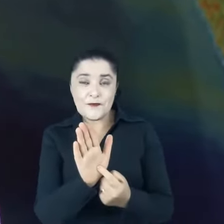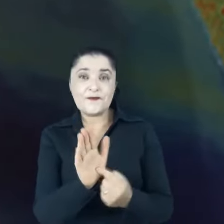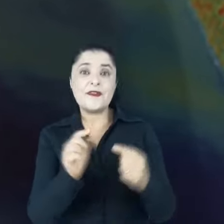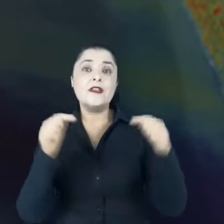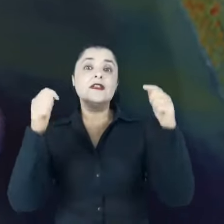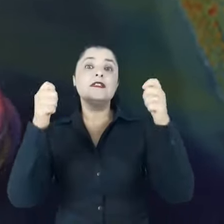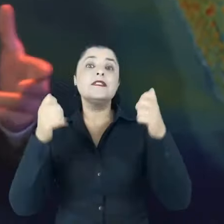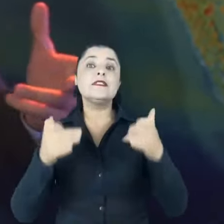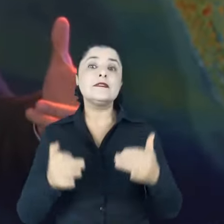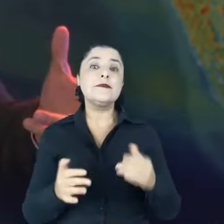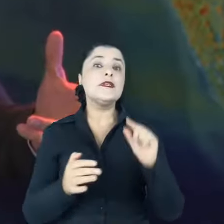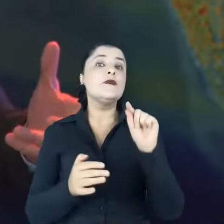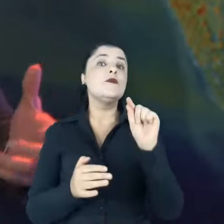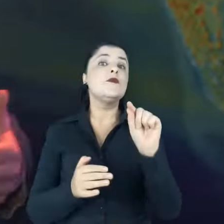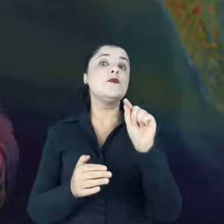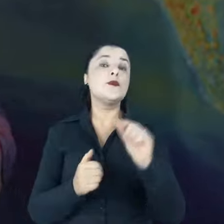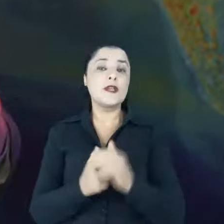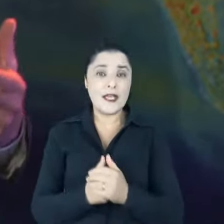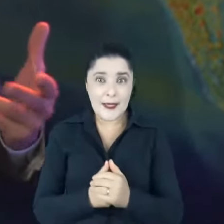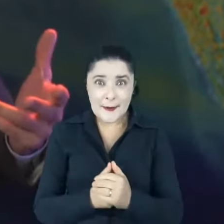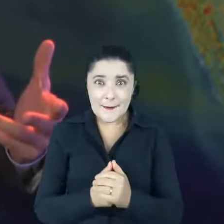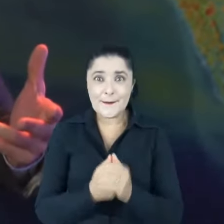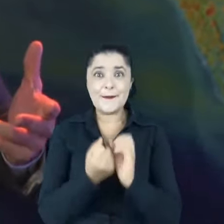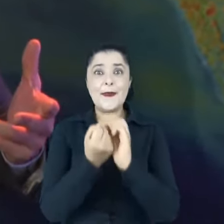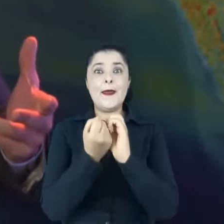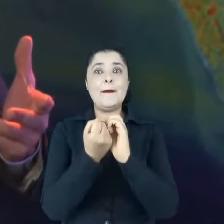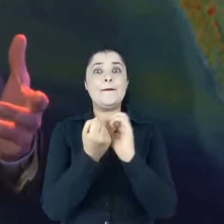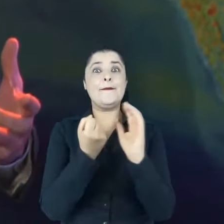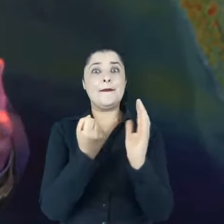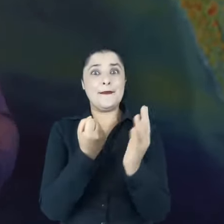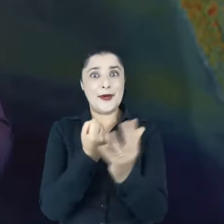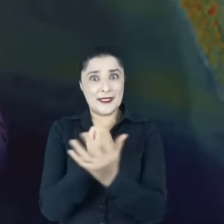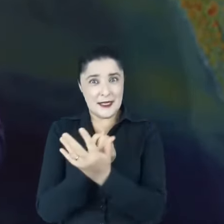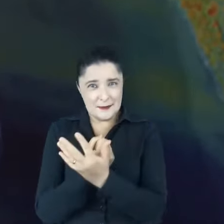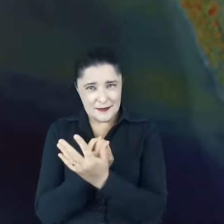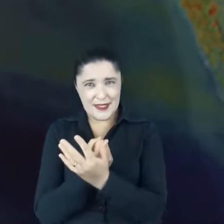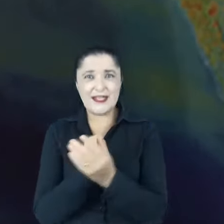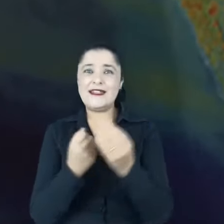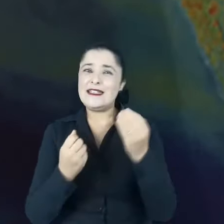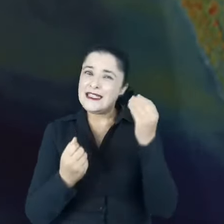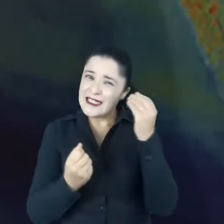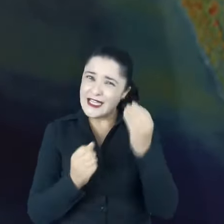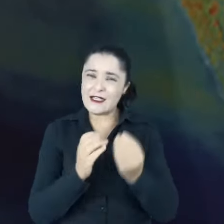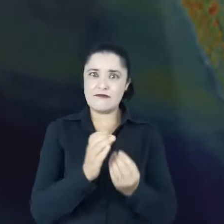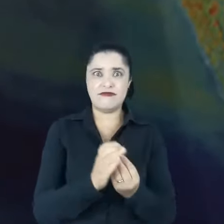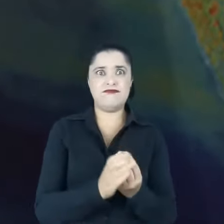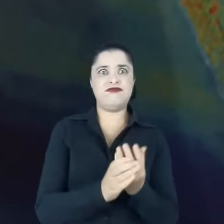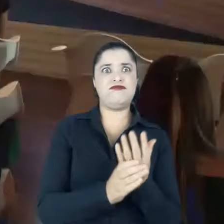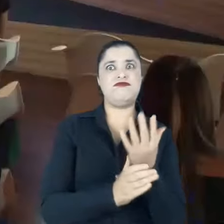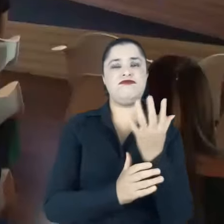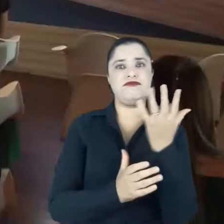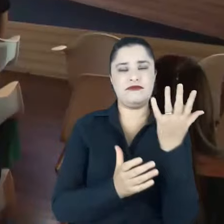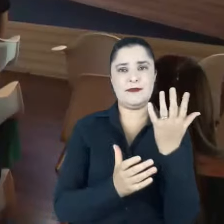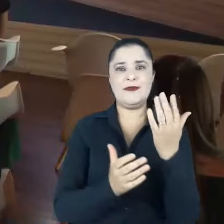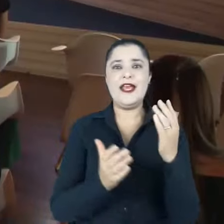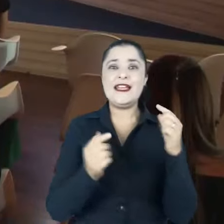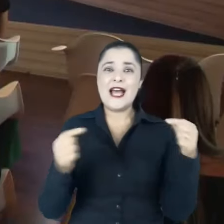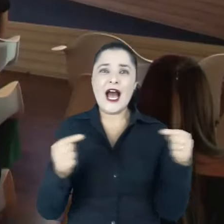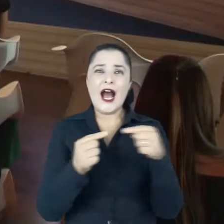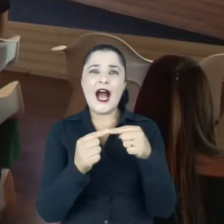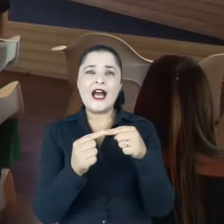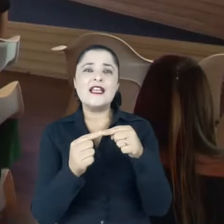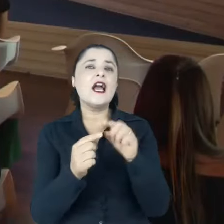seguinte, que a pandemia da qual a gente tenta emergir está profundamente relacionada à